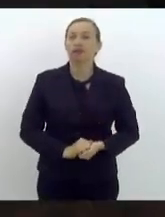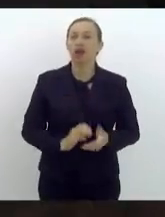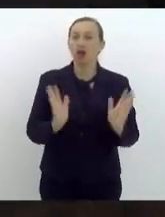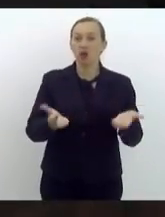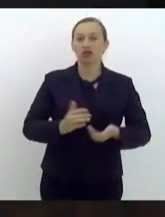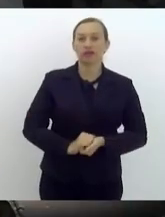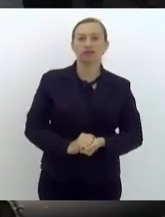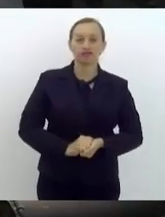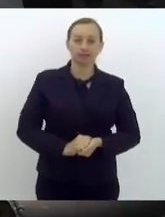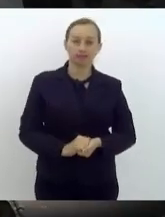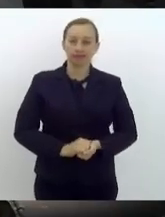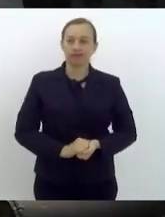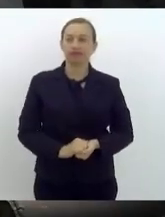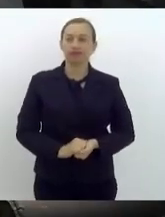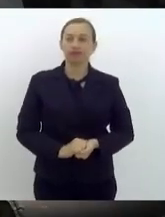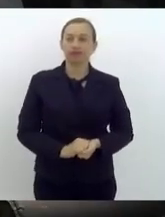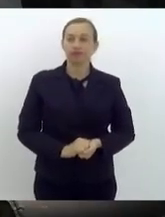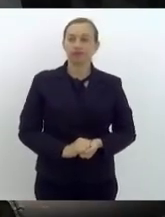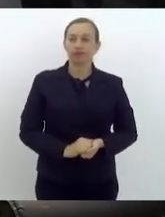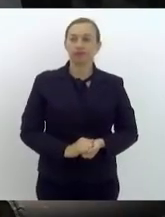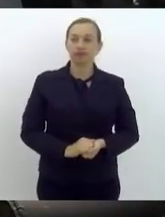Agora.